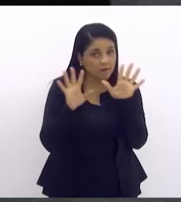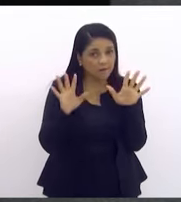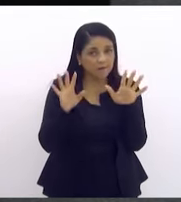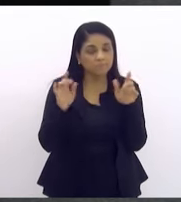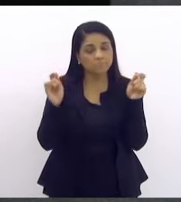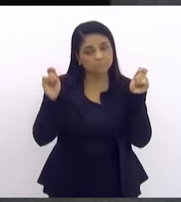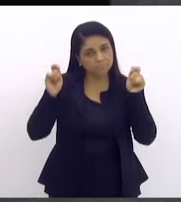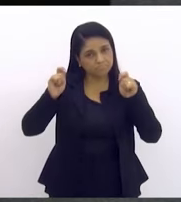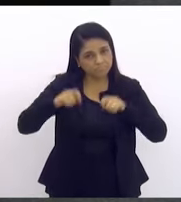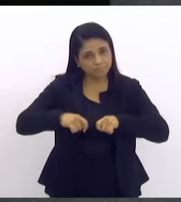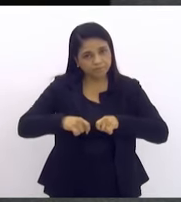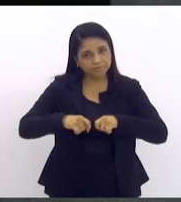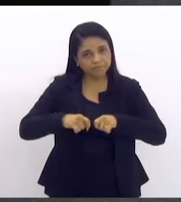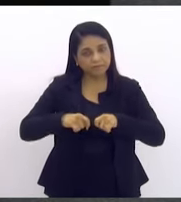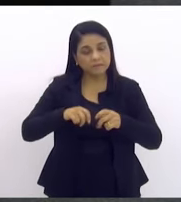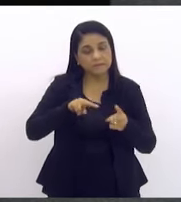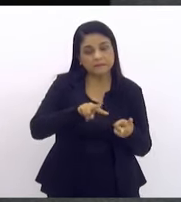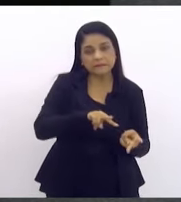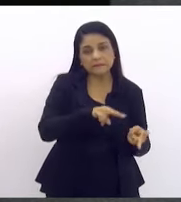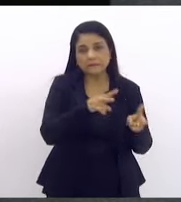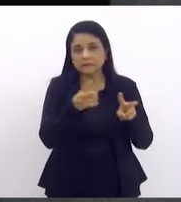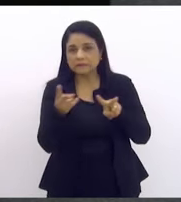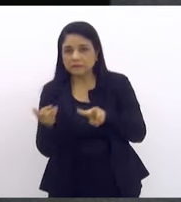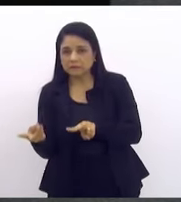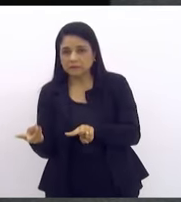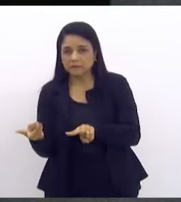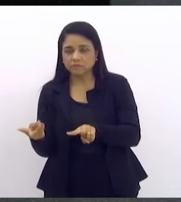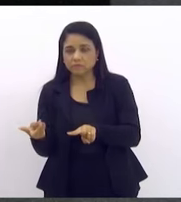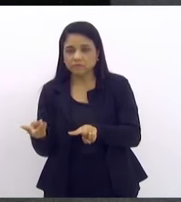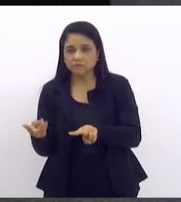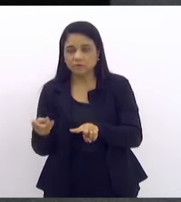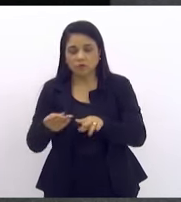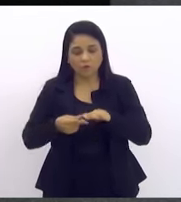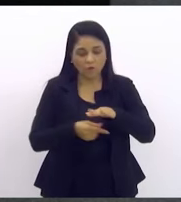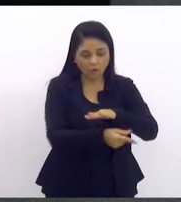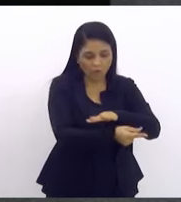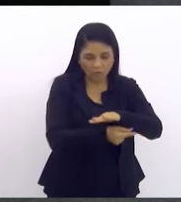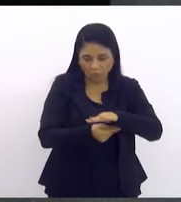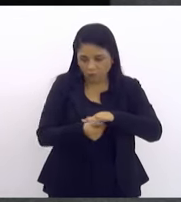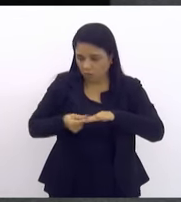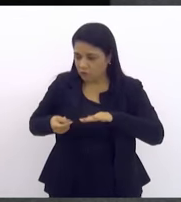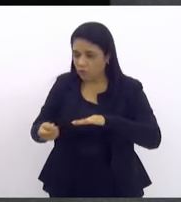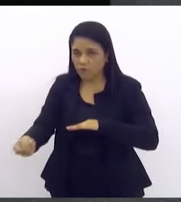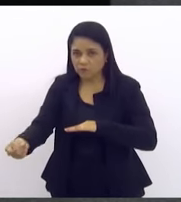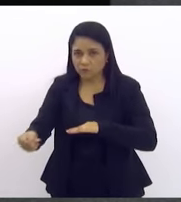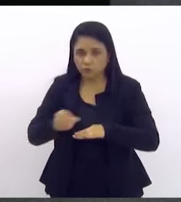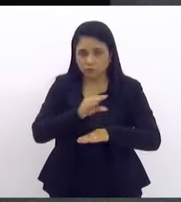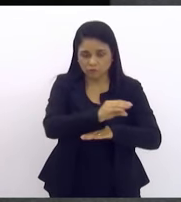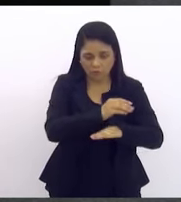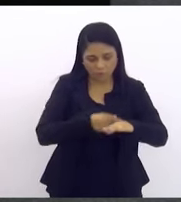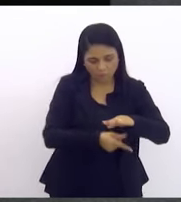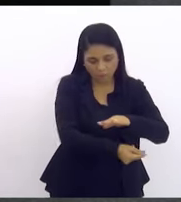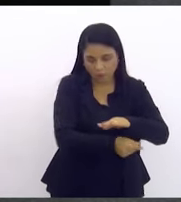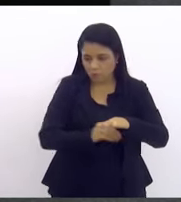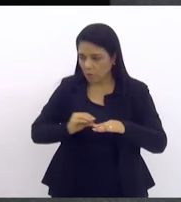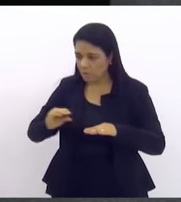a possibilidade de transferência fundo a fundo. Então, eu pedi para